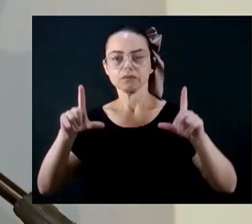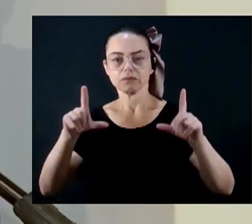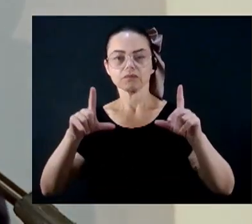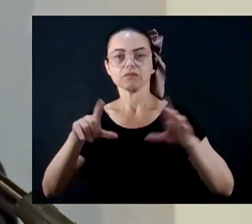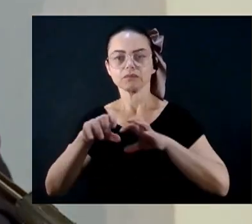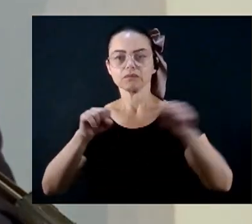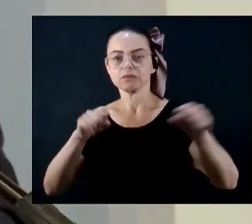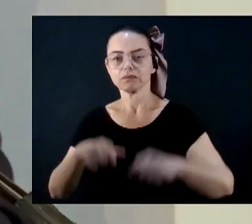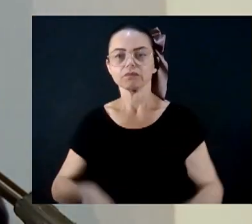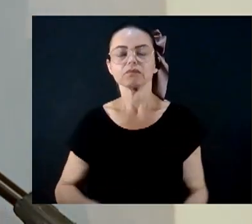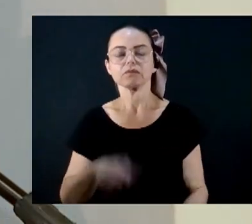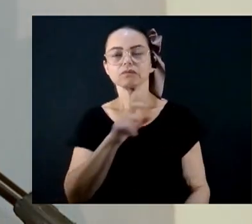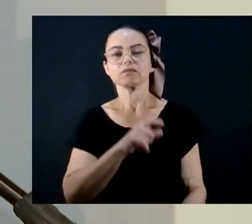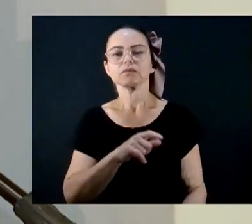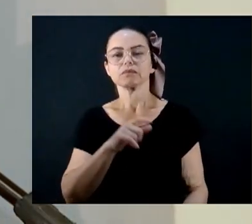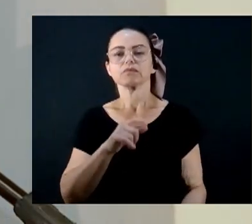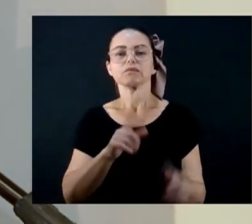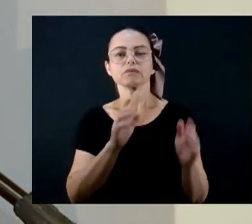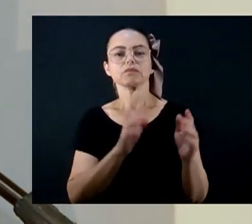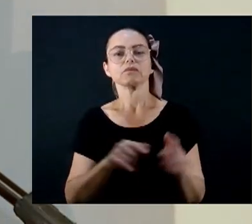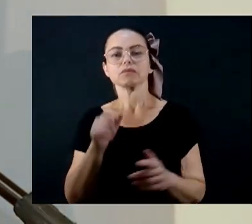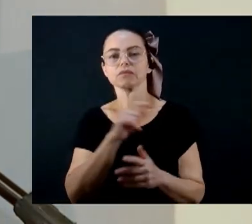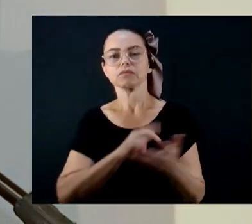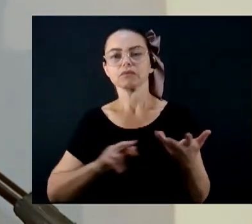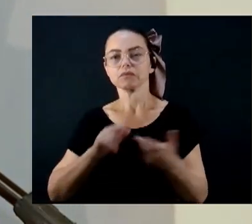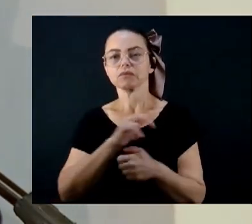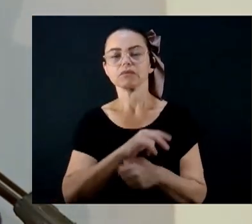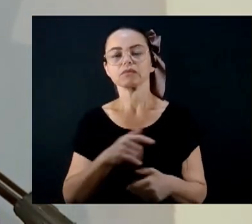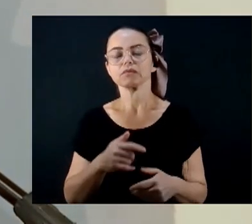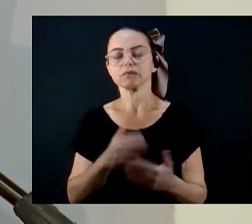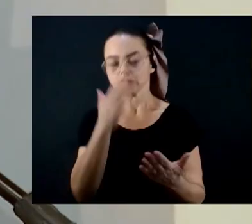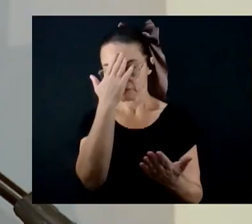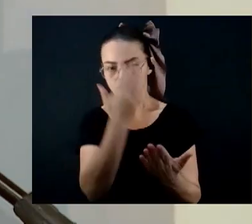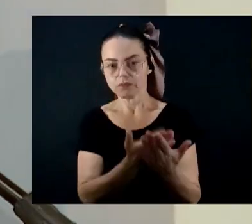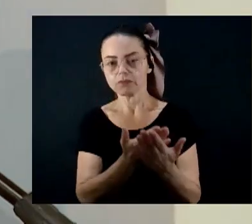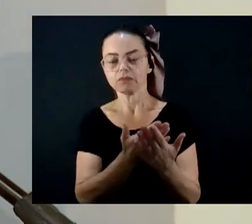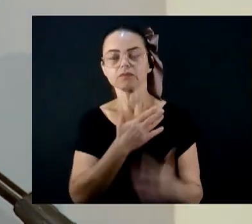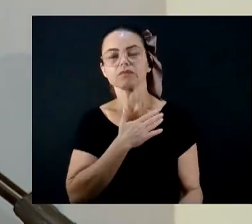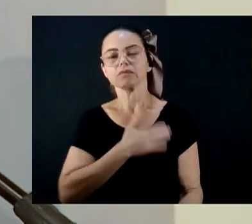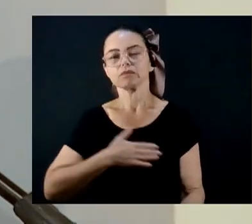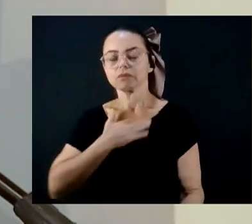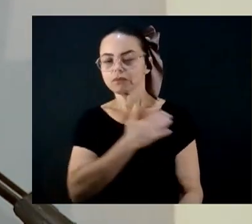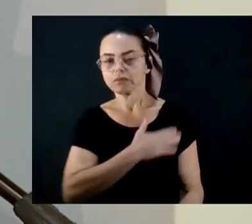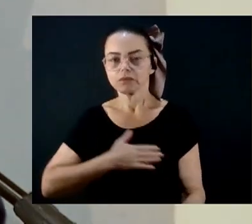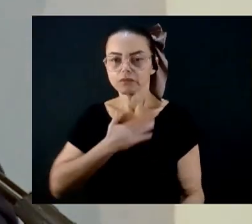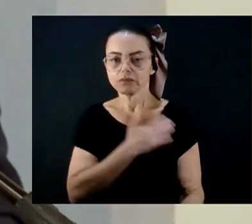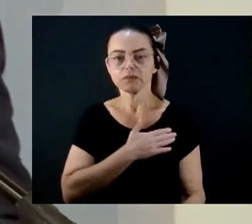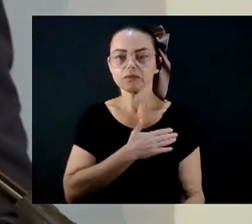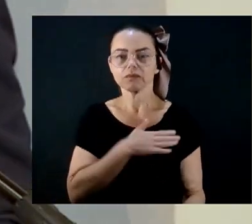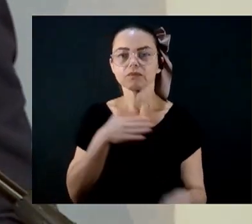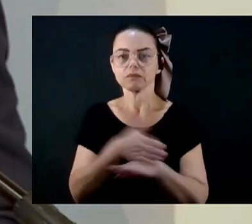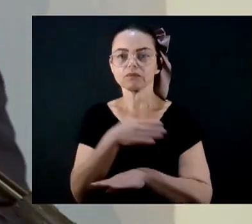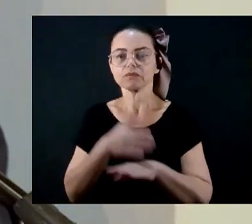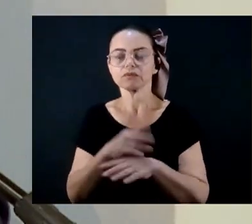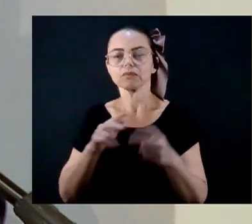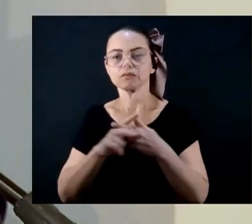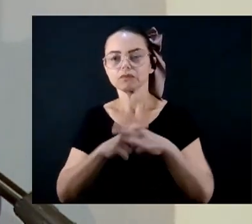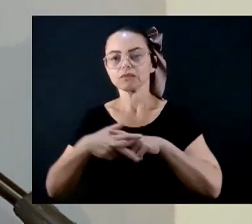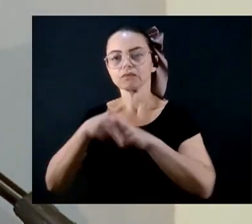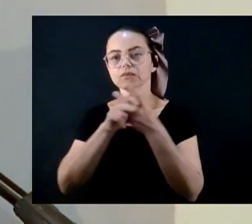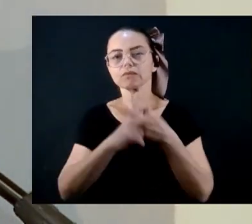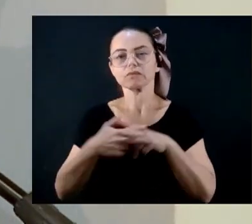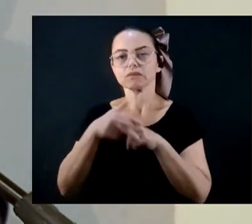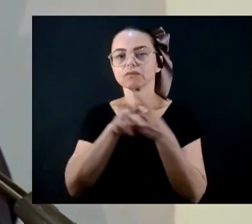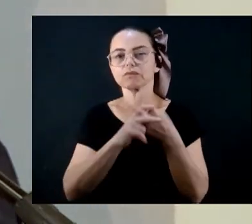uma boa parcela das pessoas que confiam em você, de praticantes de artes marciais, enfim, né,